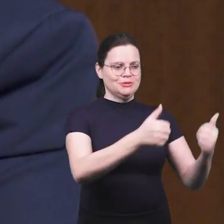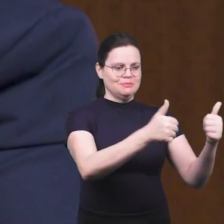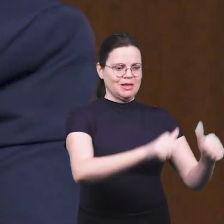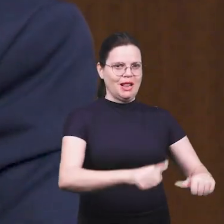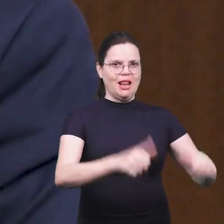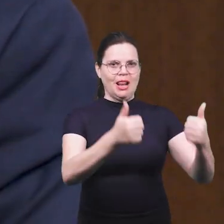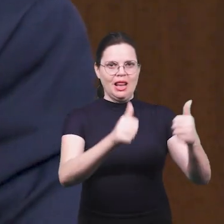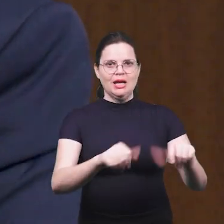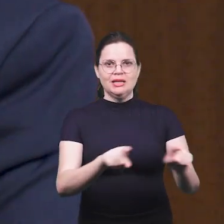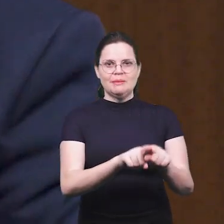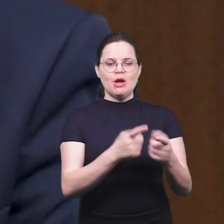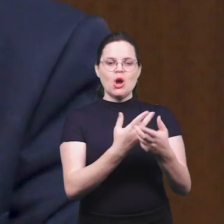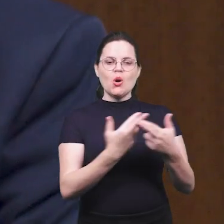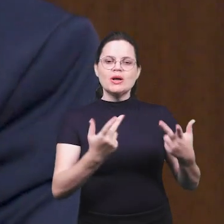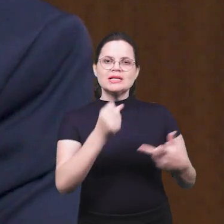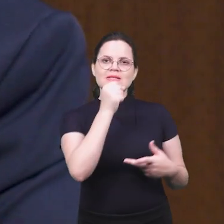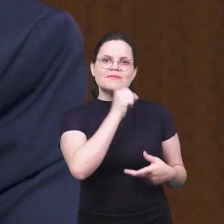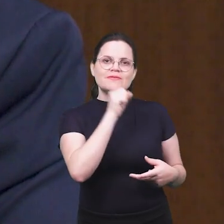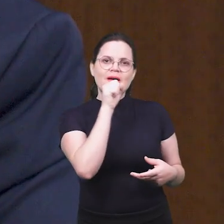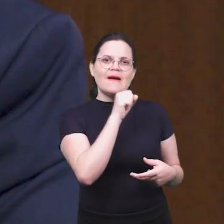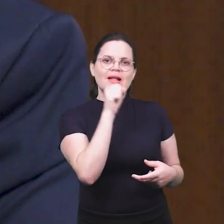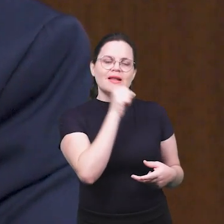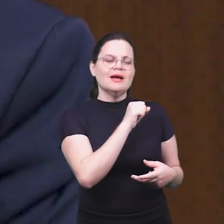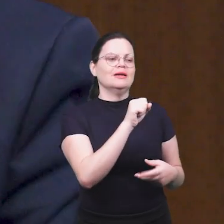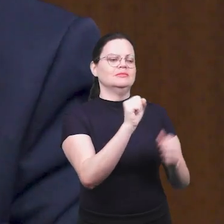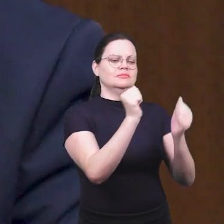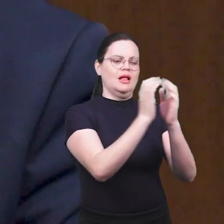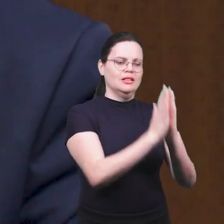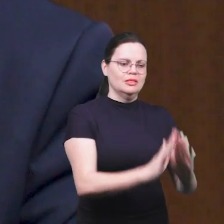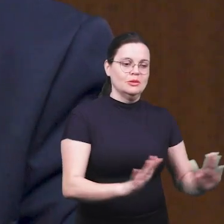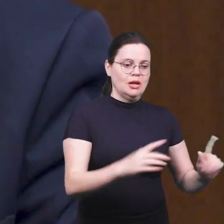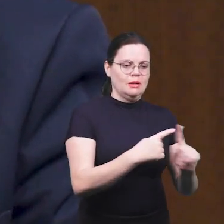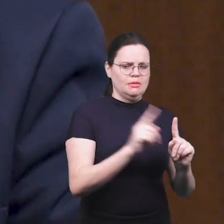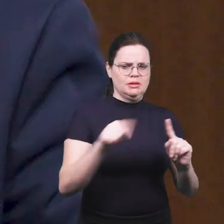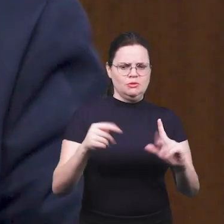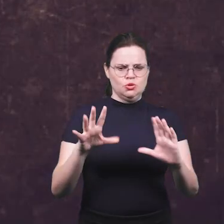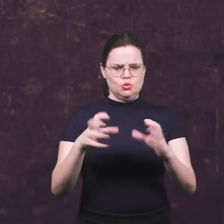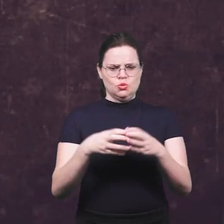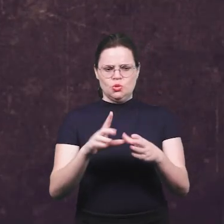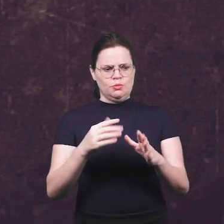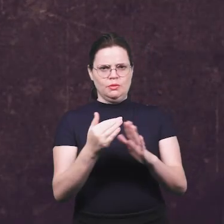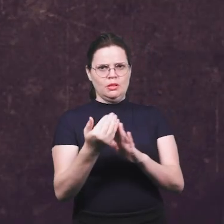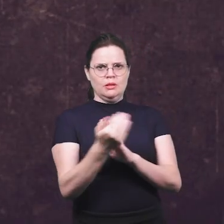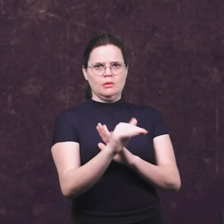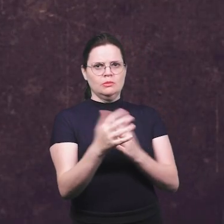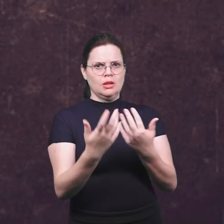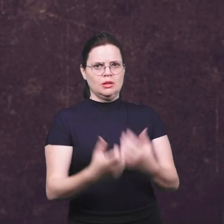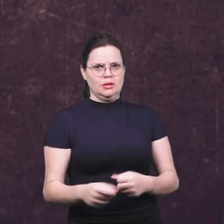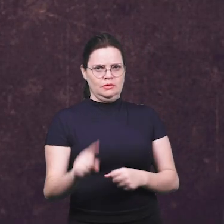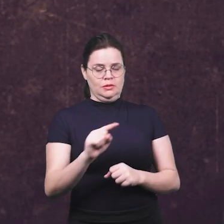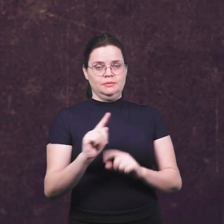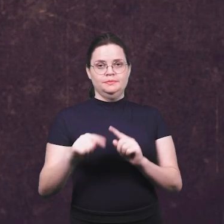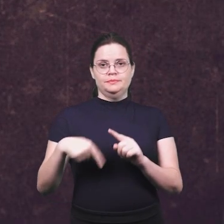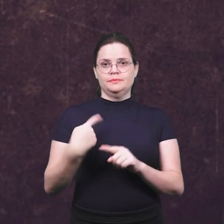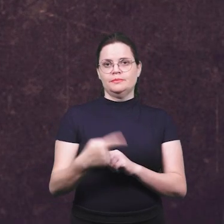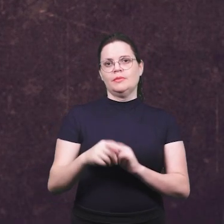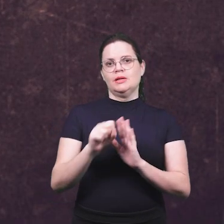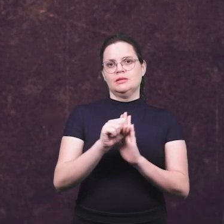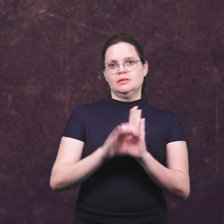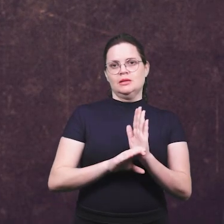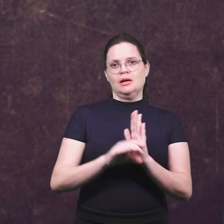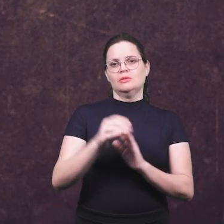um grupo que não aceitou isso, né? Aí, no século IX, o uso da água